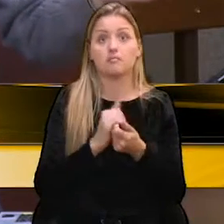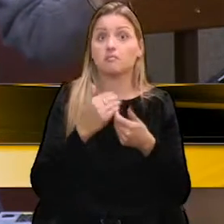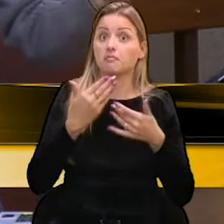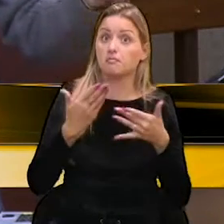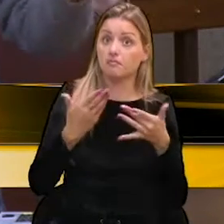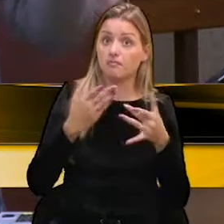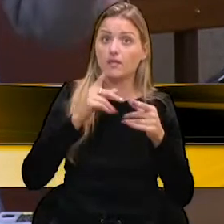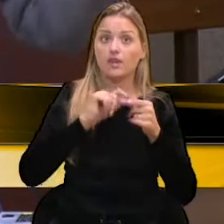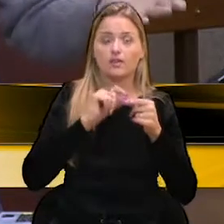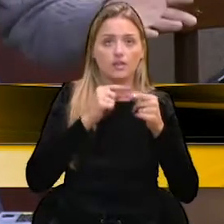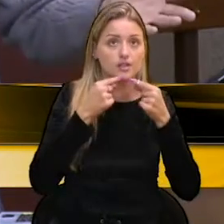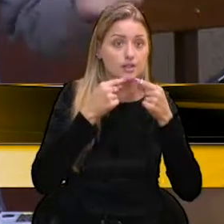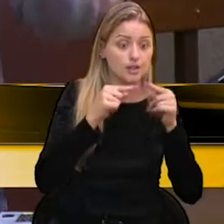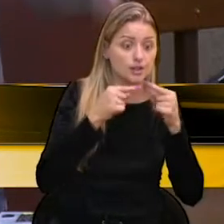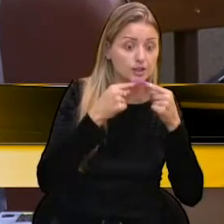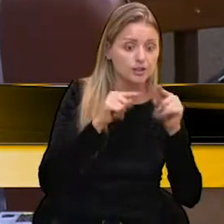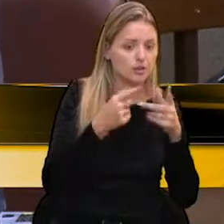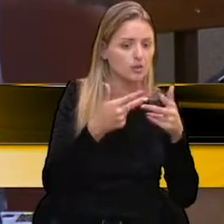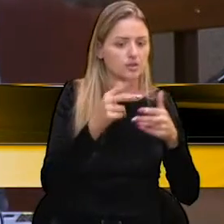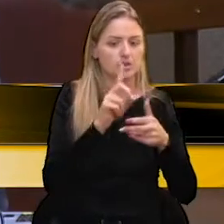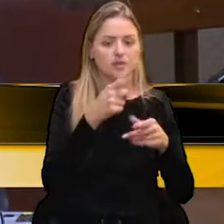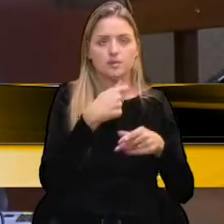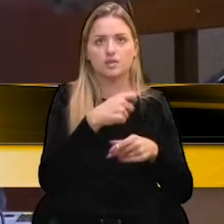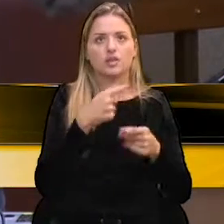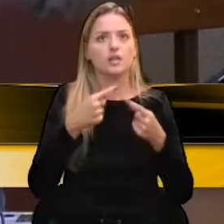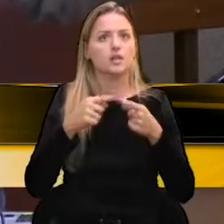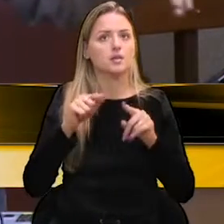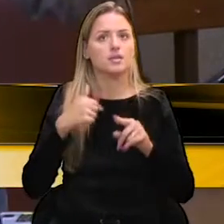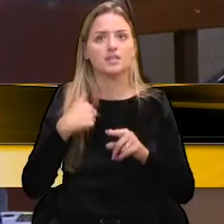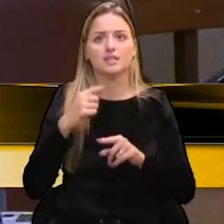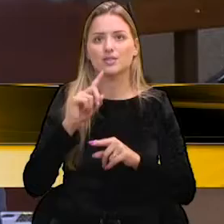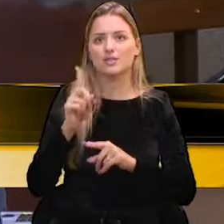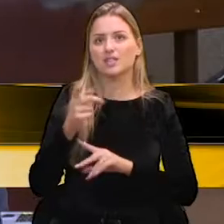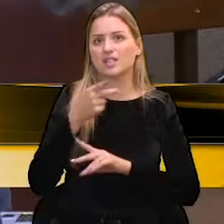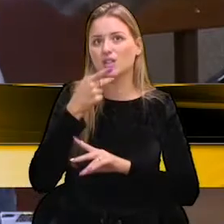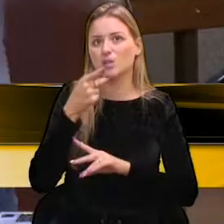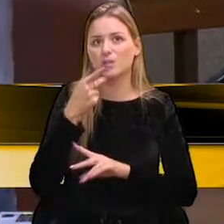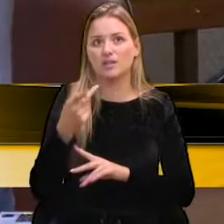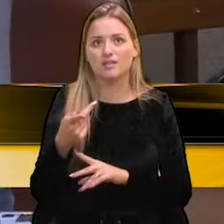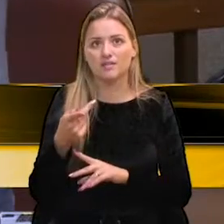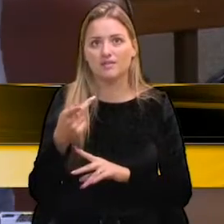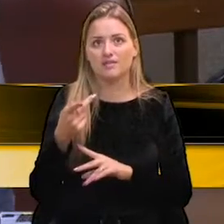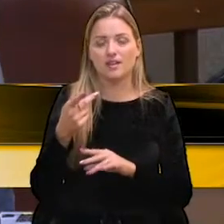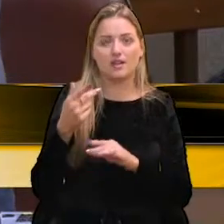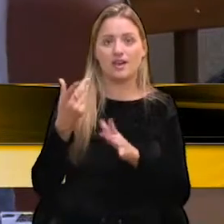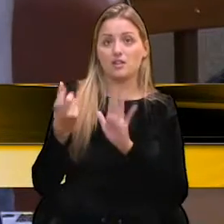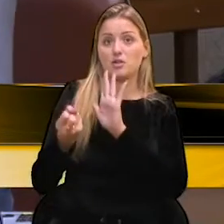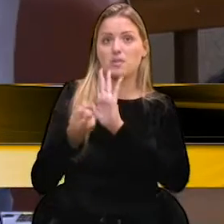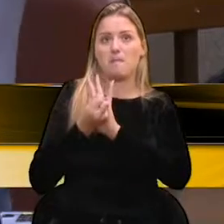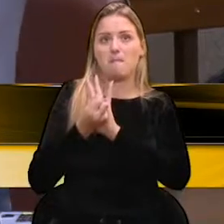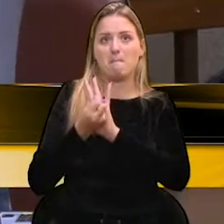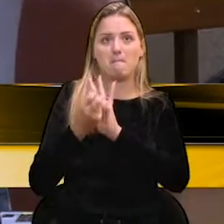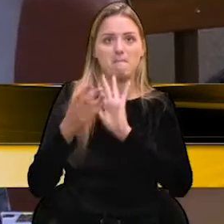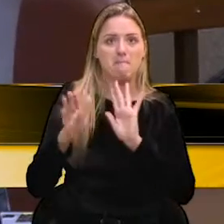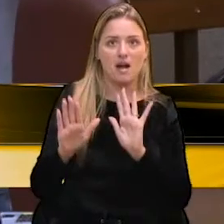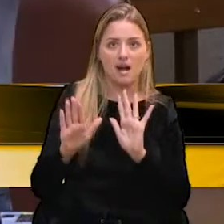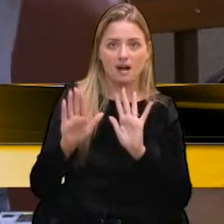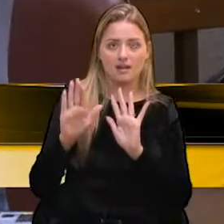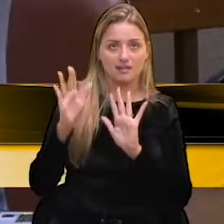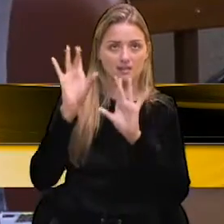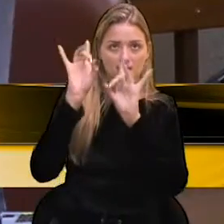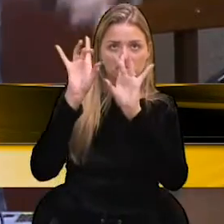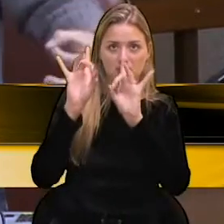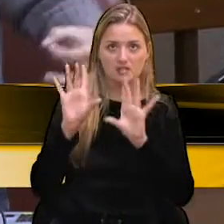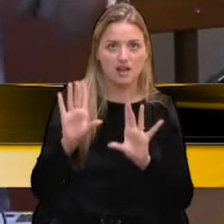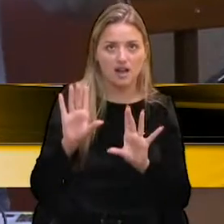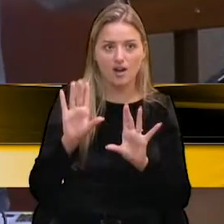talvez faz críticas, talvez desnecessárias, mas eu não estou aqui para, não venho aqui para falar de Jequiti, de Rinodê, de Baú da Felicidade, não,